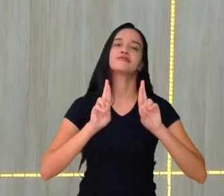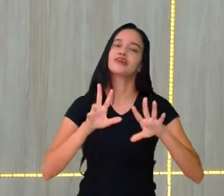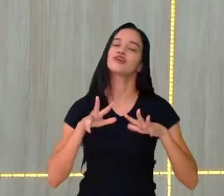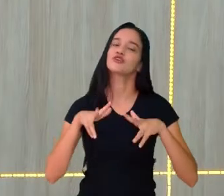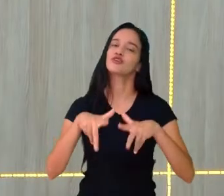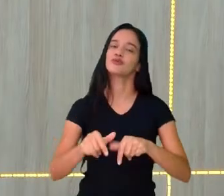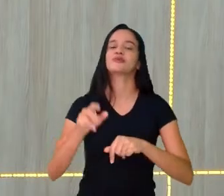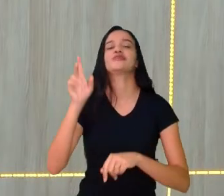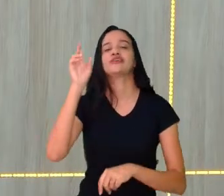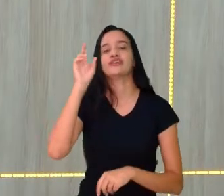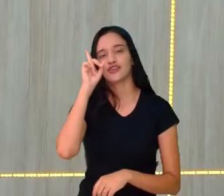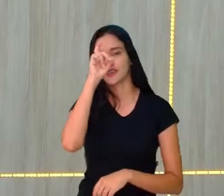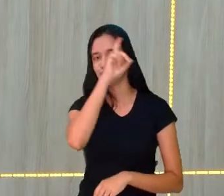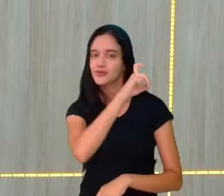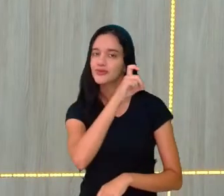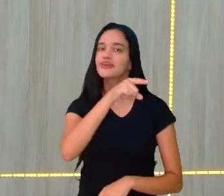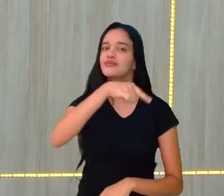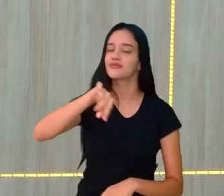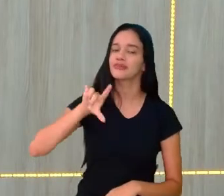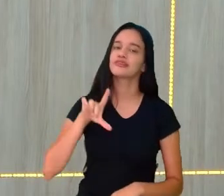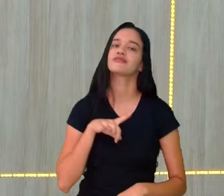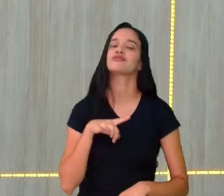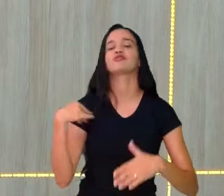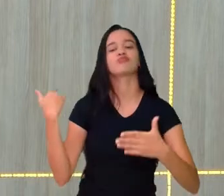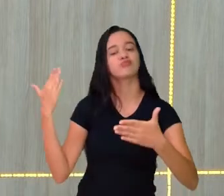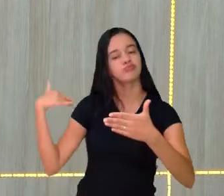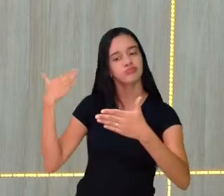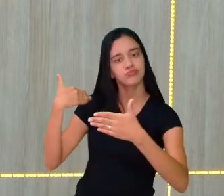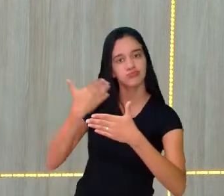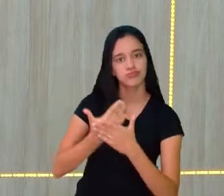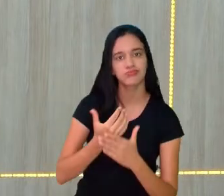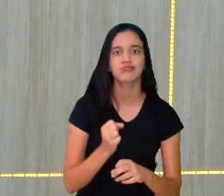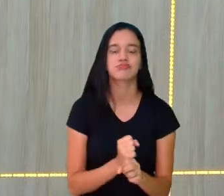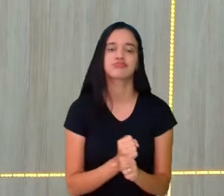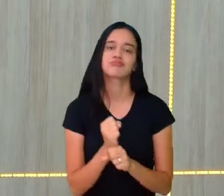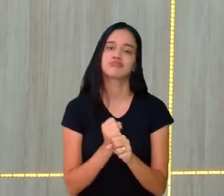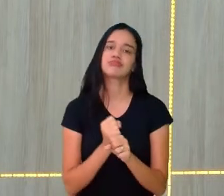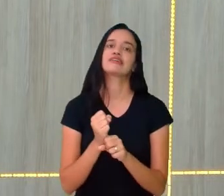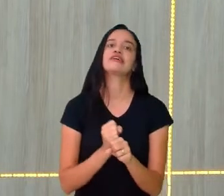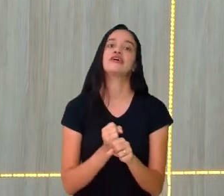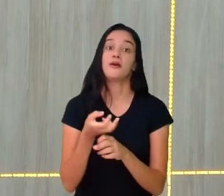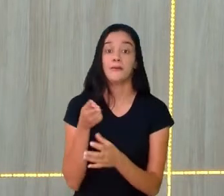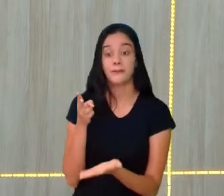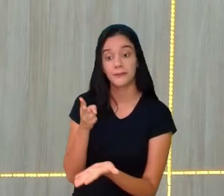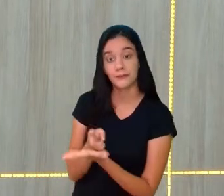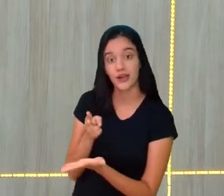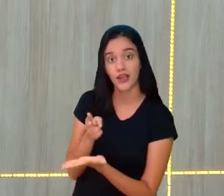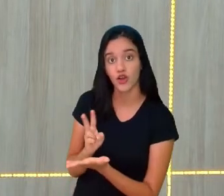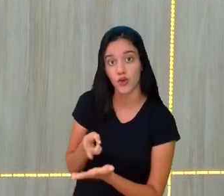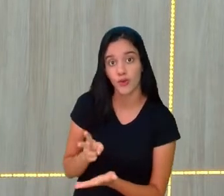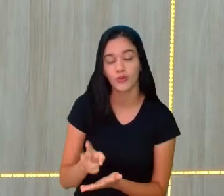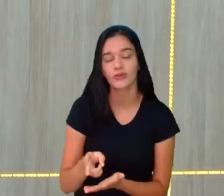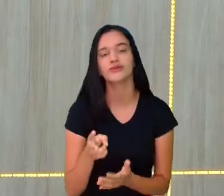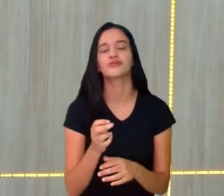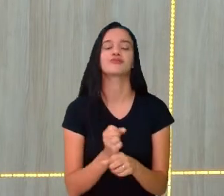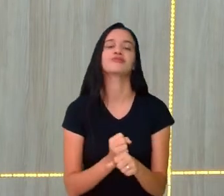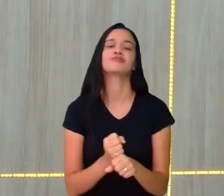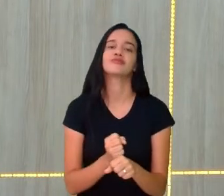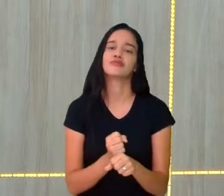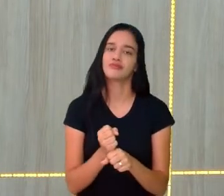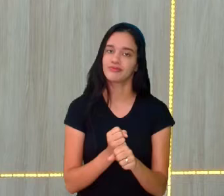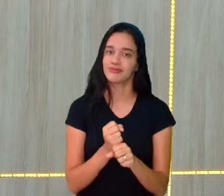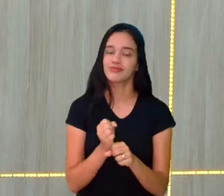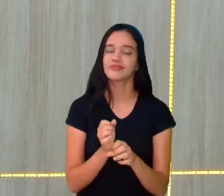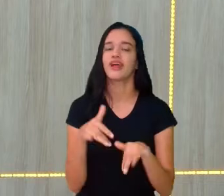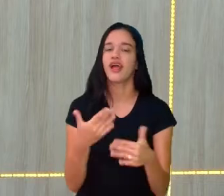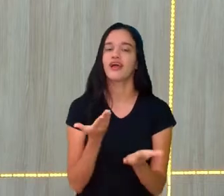as dificuldades, né, que vocês enfrentarão ao longo do ano para continuarem na turma, continuarem